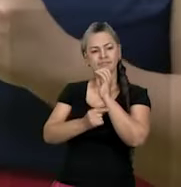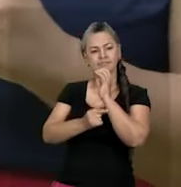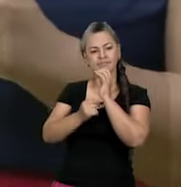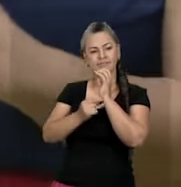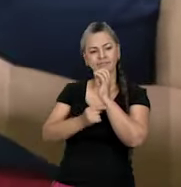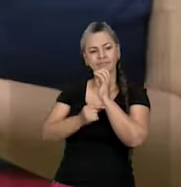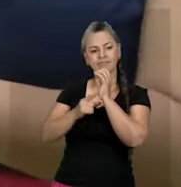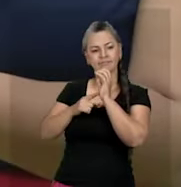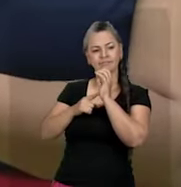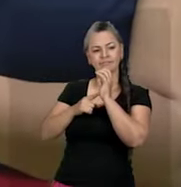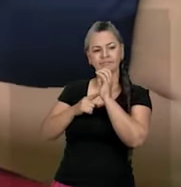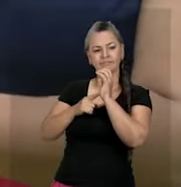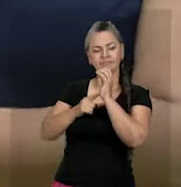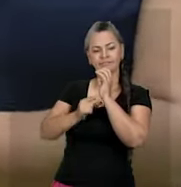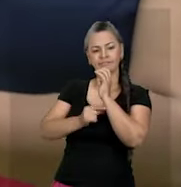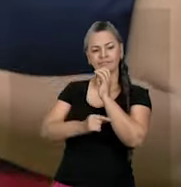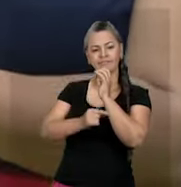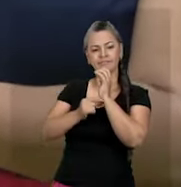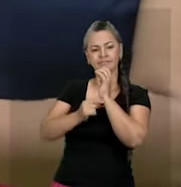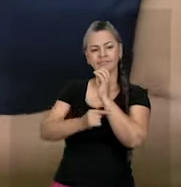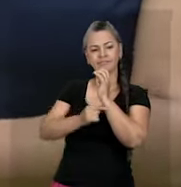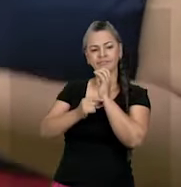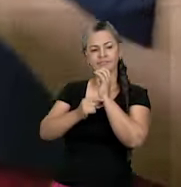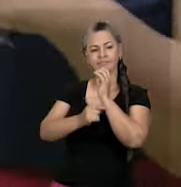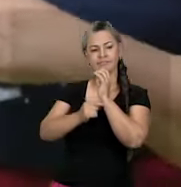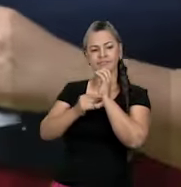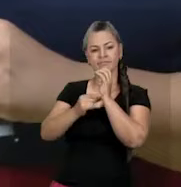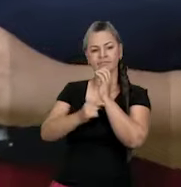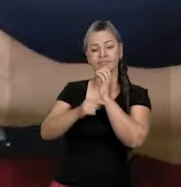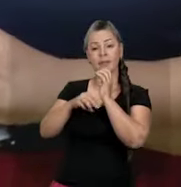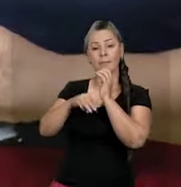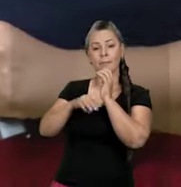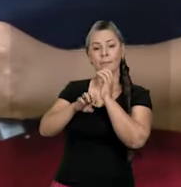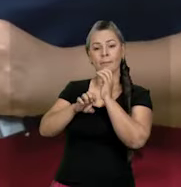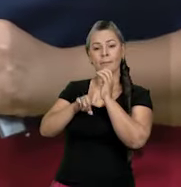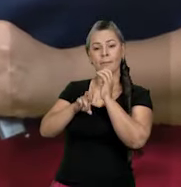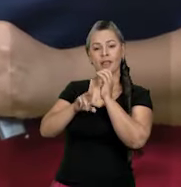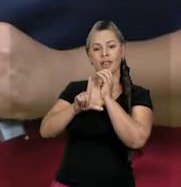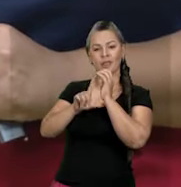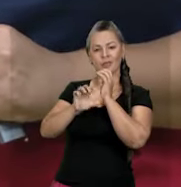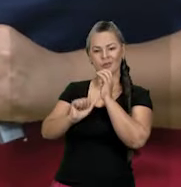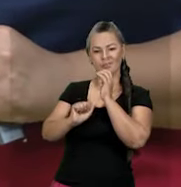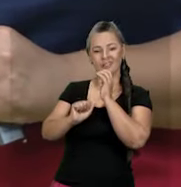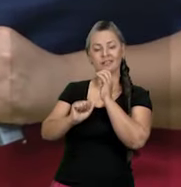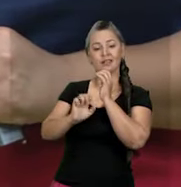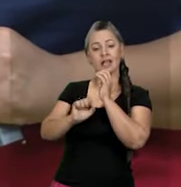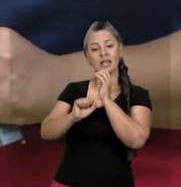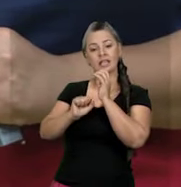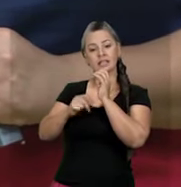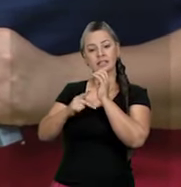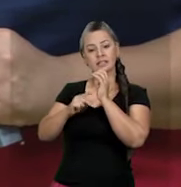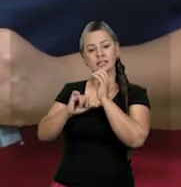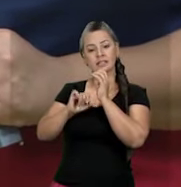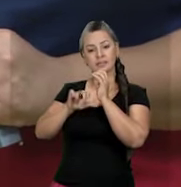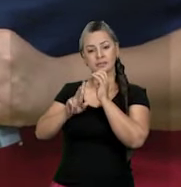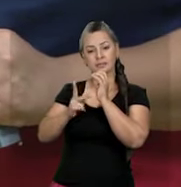cerebelo e aqui já inicia a medula espinhal.